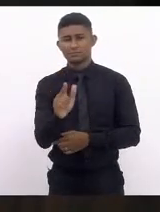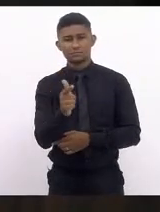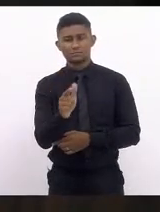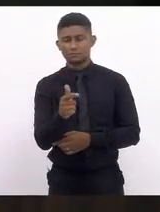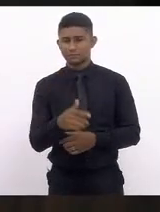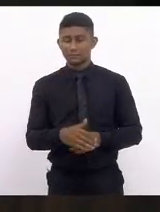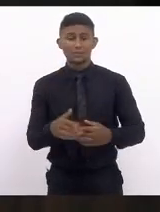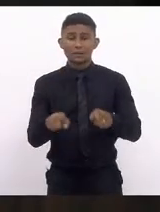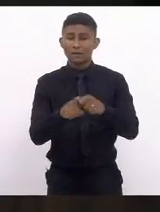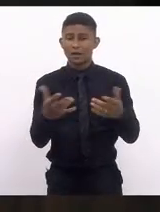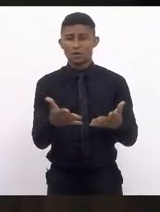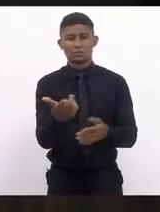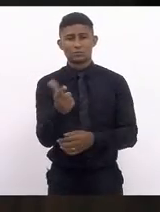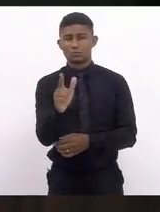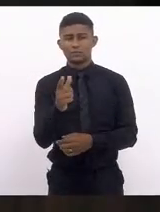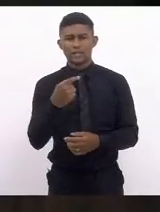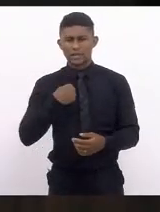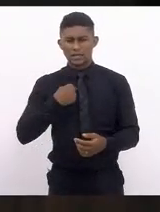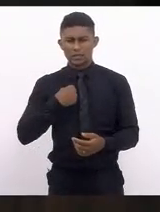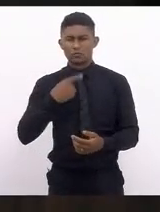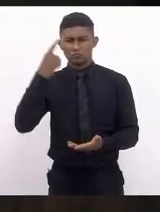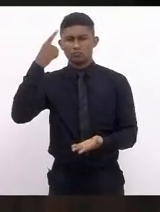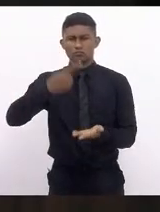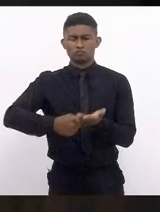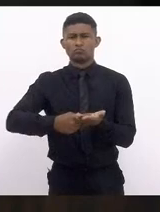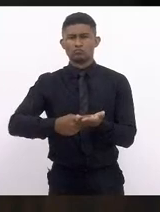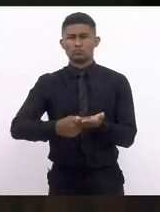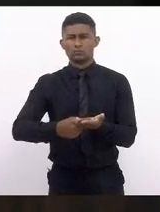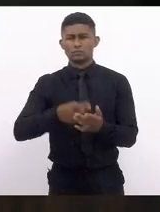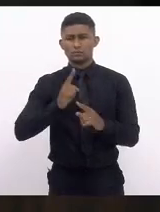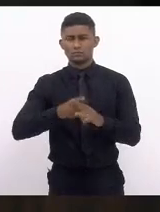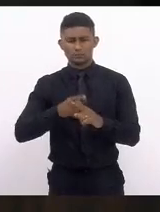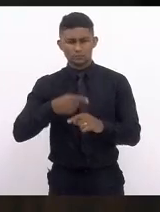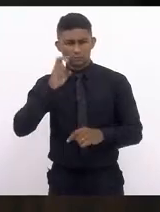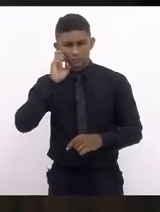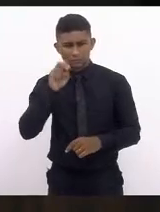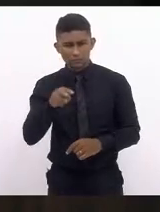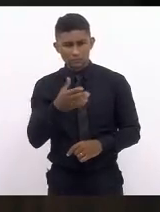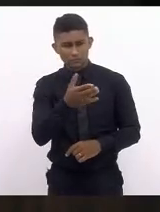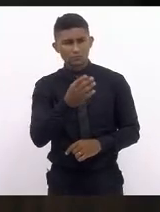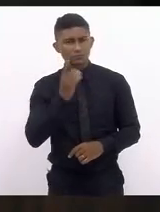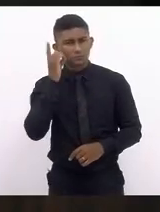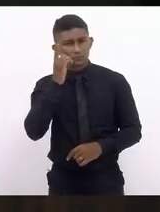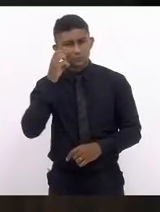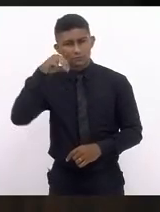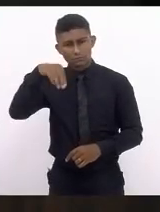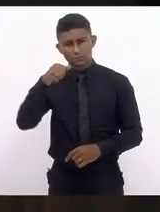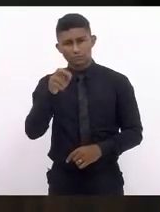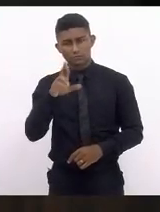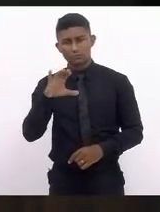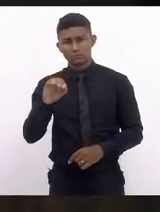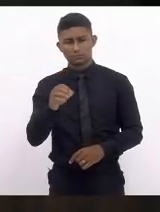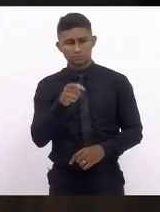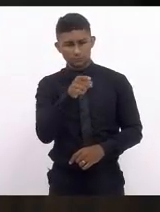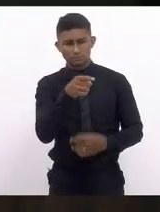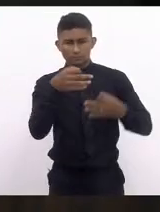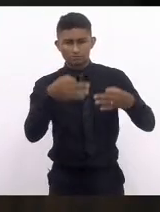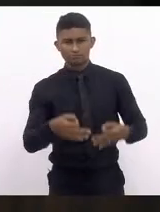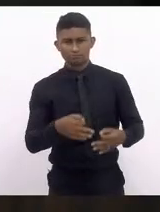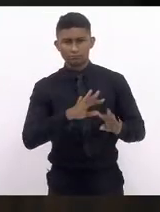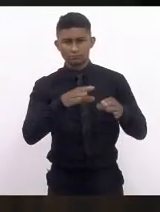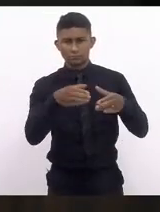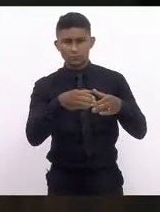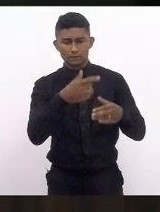vou bancar o acordo que tô vendo o deputado Márcio e é certo ele é vida do